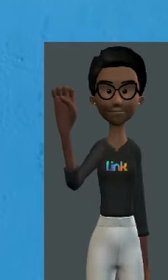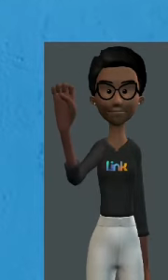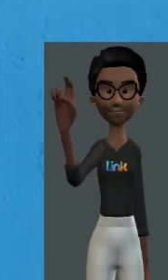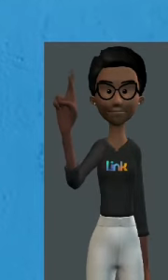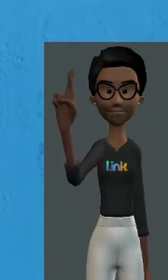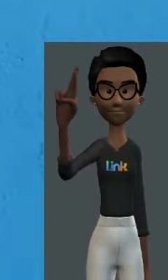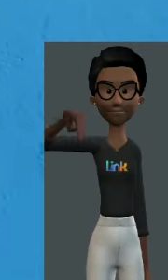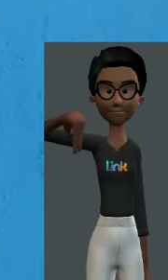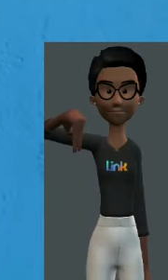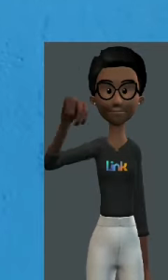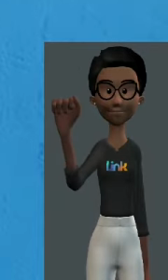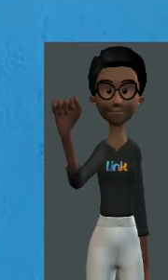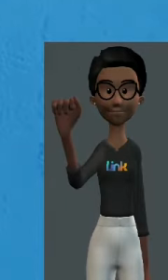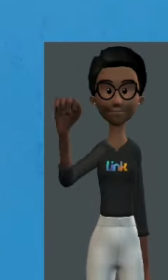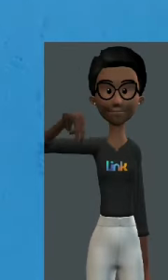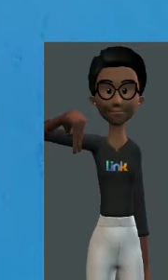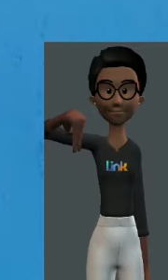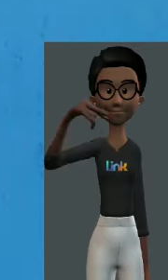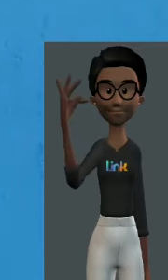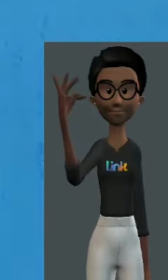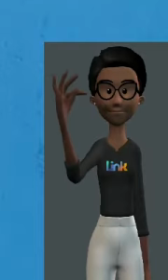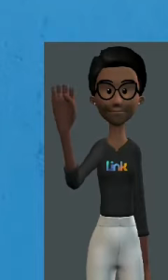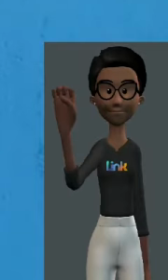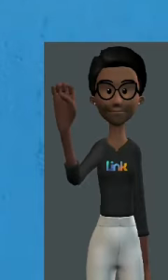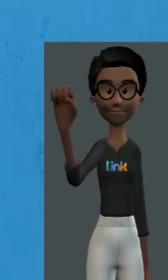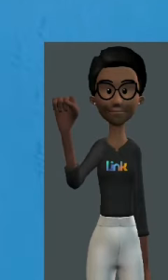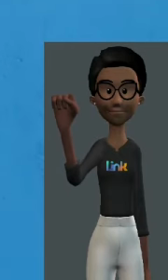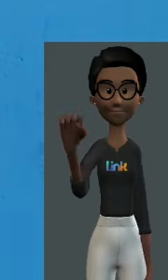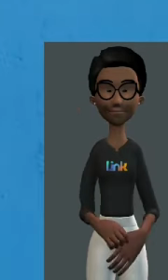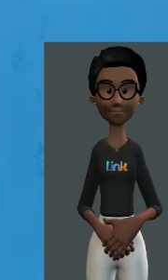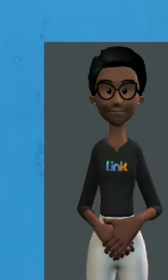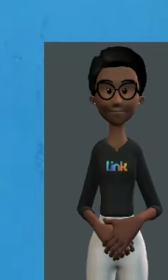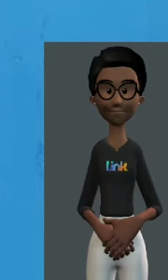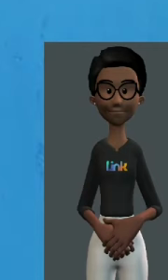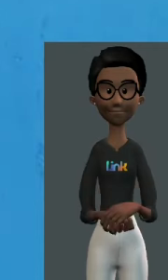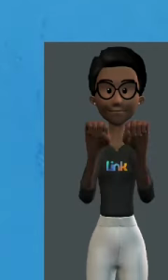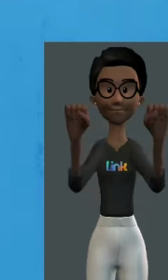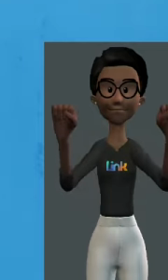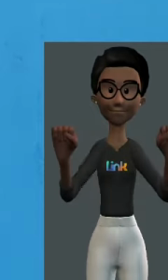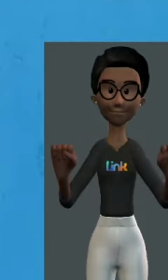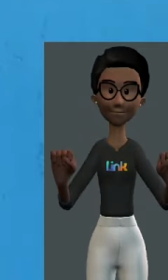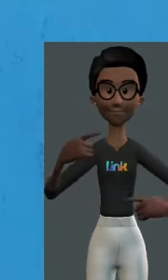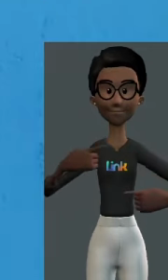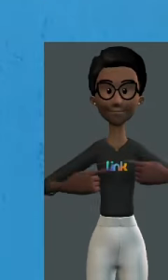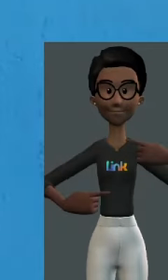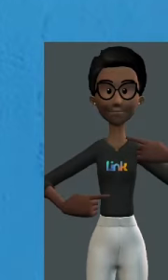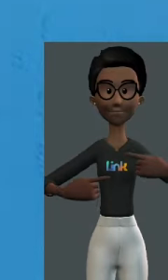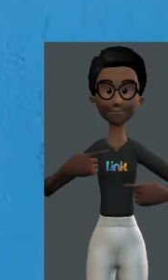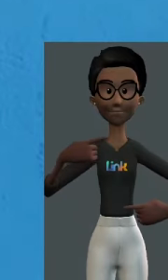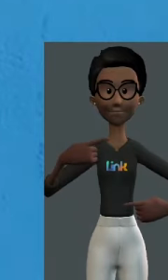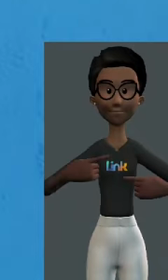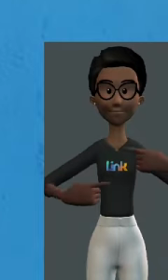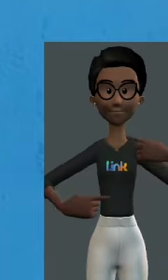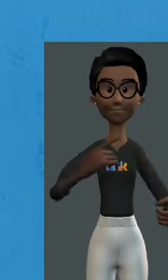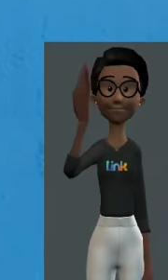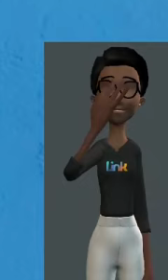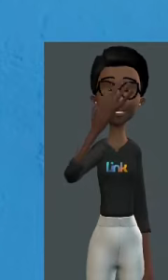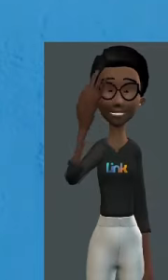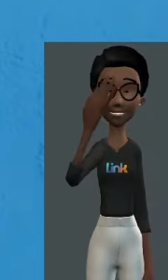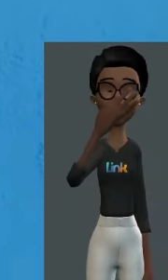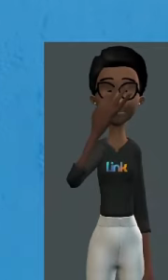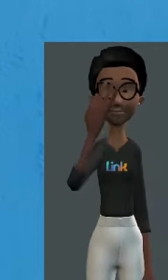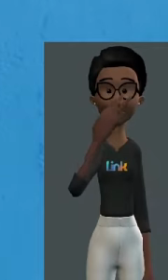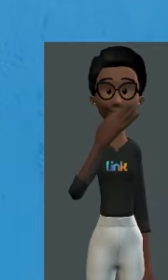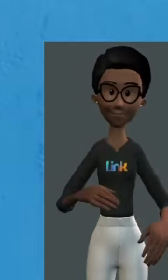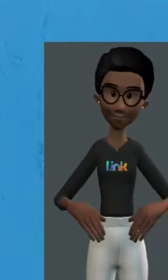muito difícil de ser colocado em jogo. Porque imagina, como que a gente iria separar as pessoas pelo